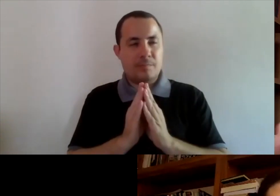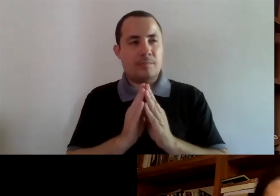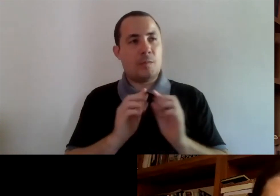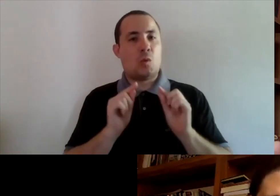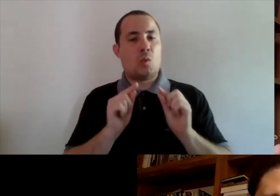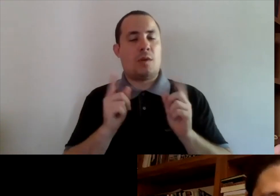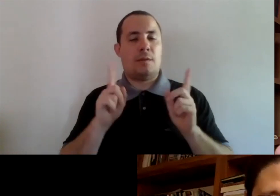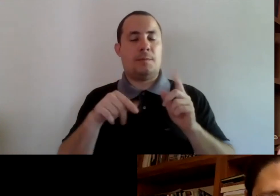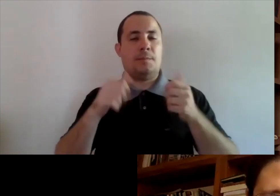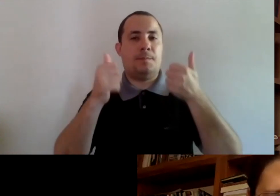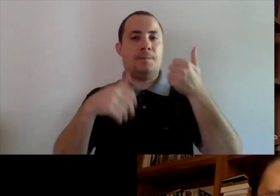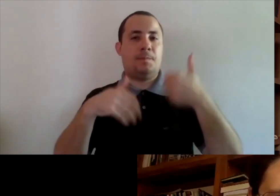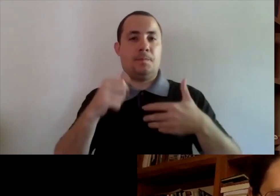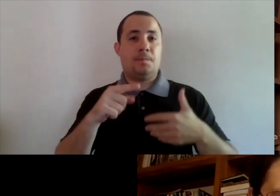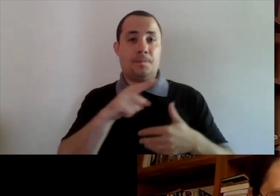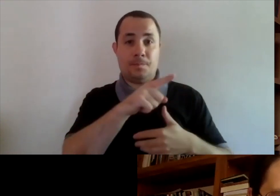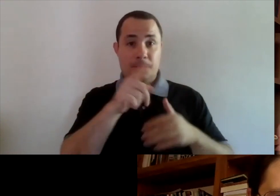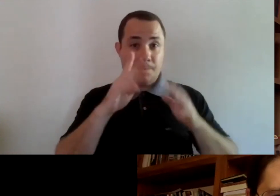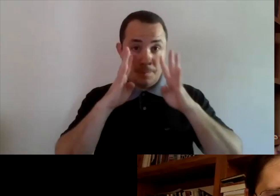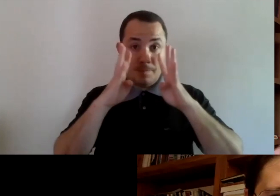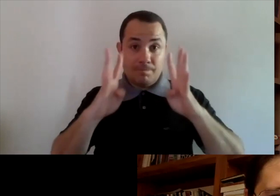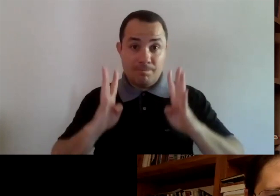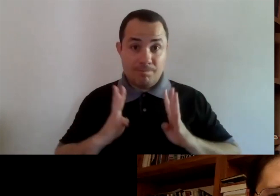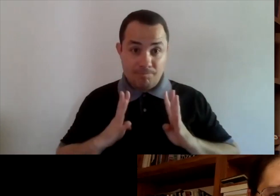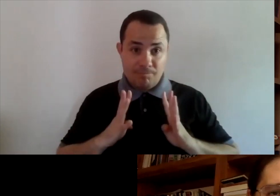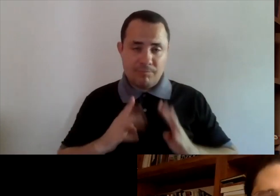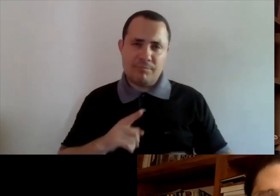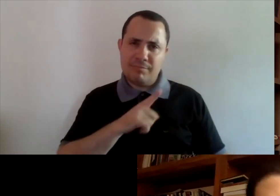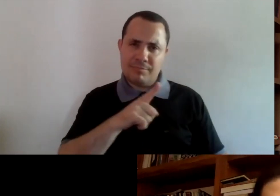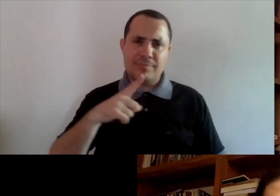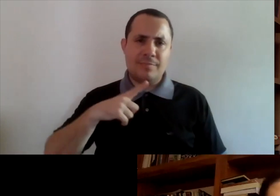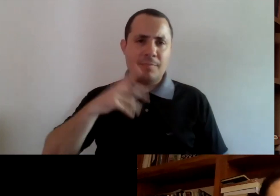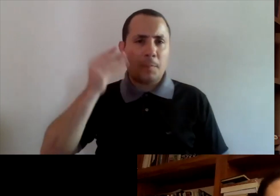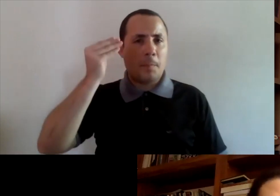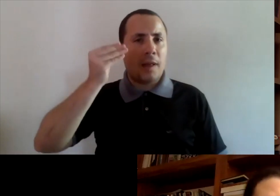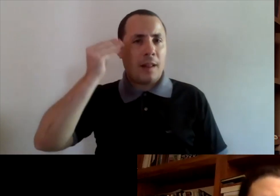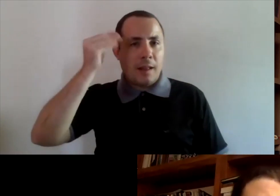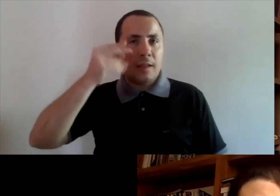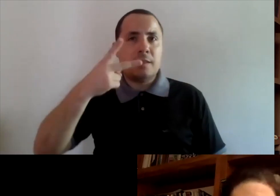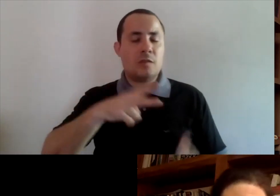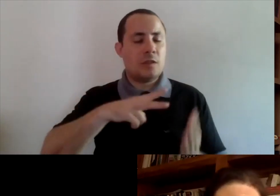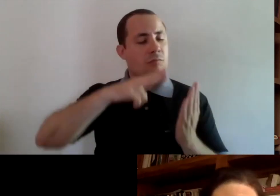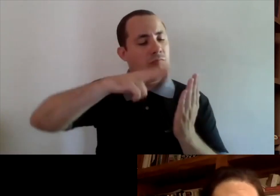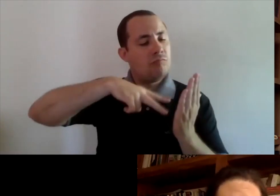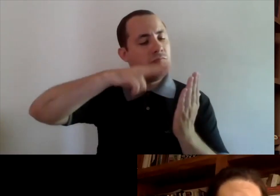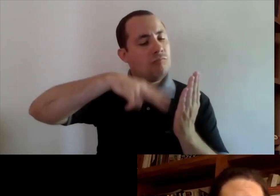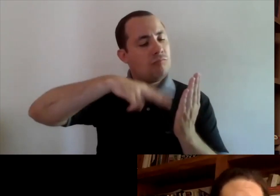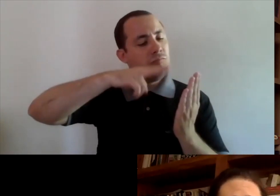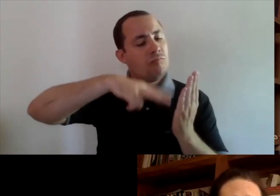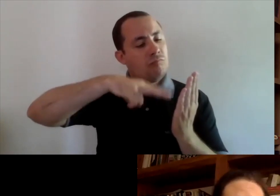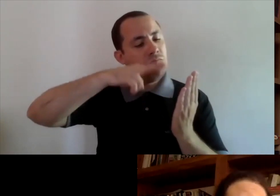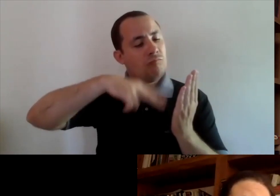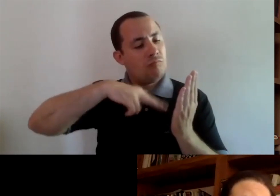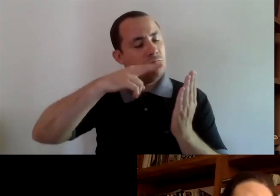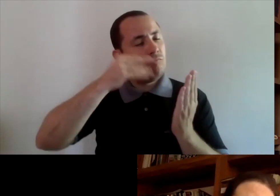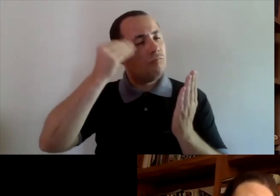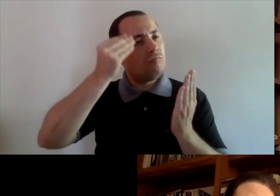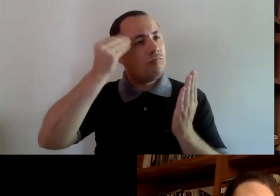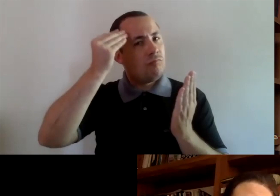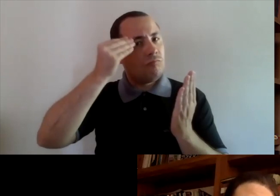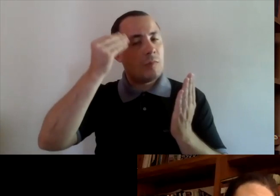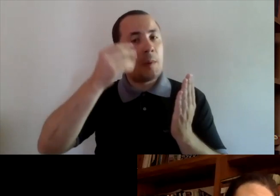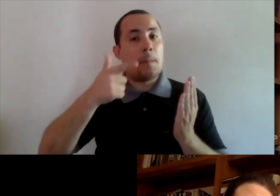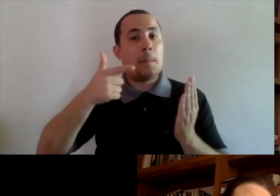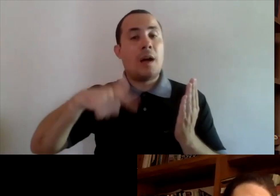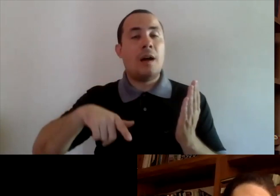Certamente, vocês que estão nos ouvindo aqui hoje também têm as suas experiências como leitores, né? Têm as suas experiências de busca dos